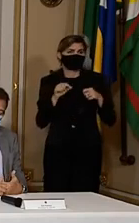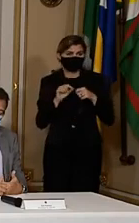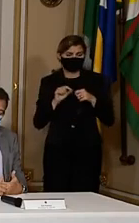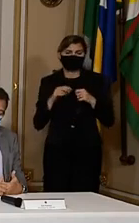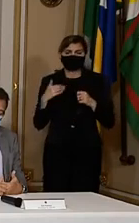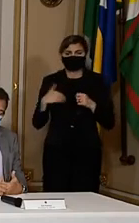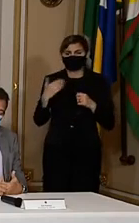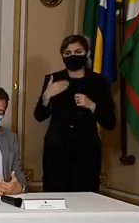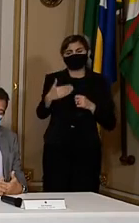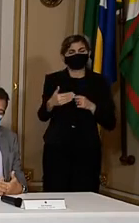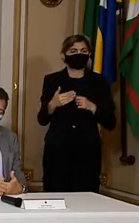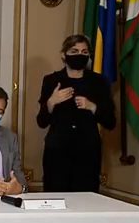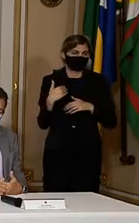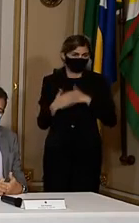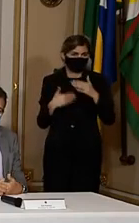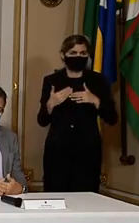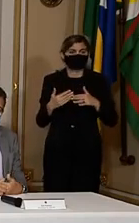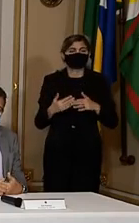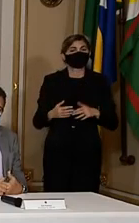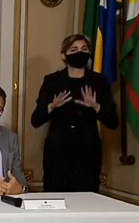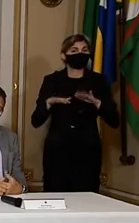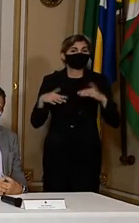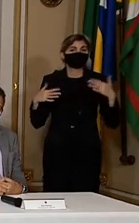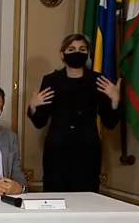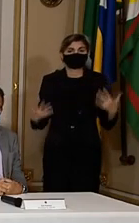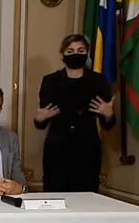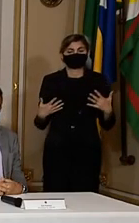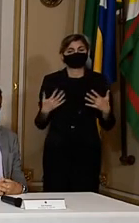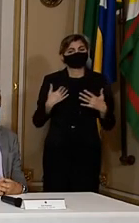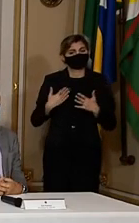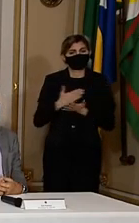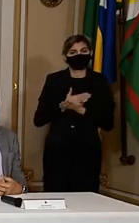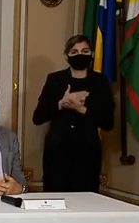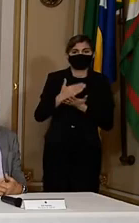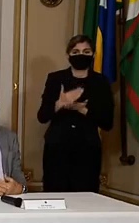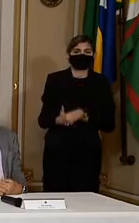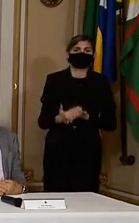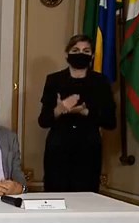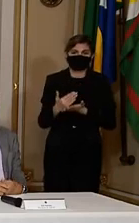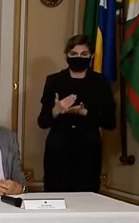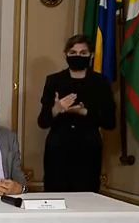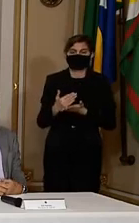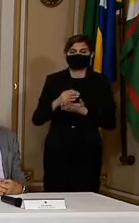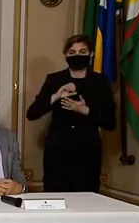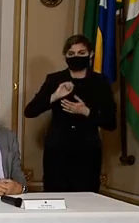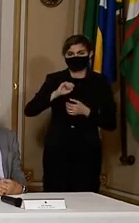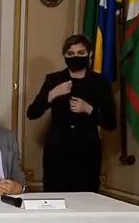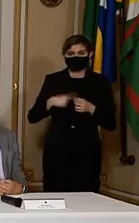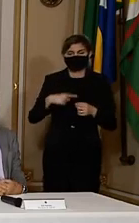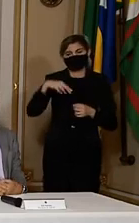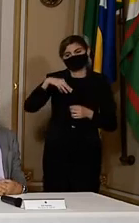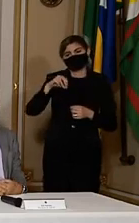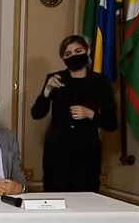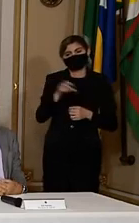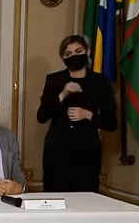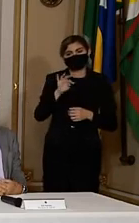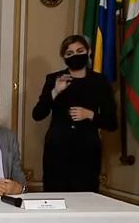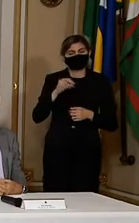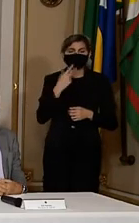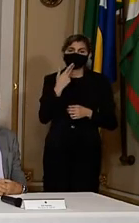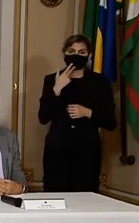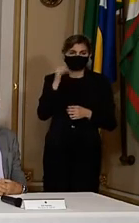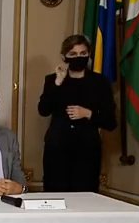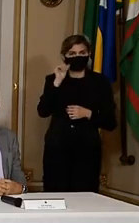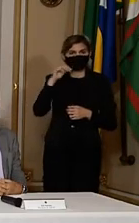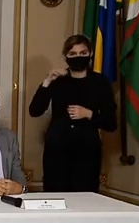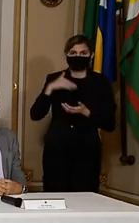ao longo de todo esse processo Então vamos começar pela Sertão do Moxotó e como bem falou a